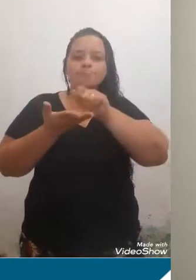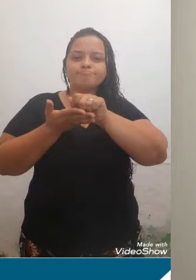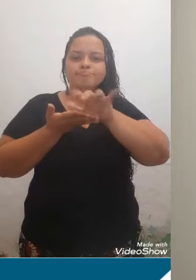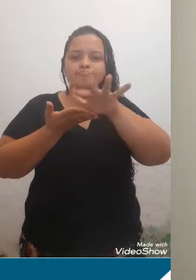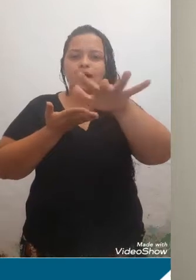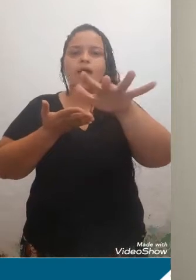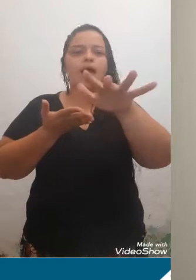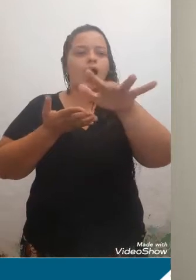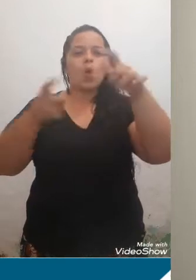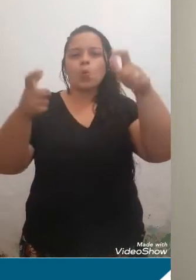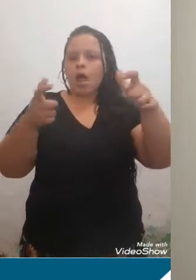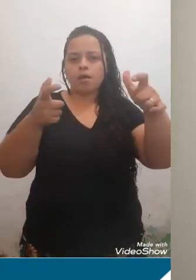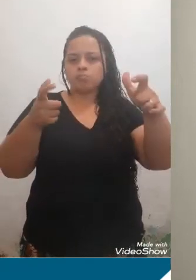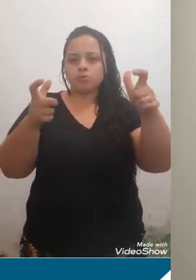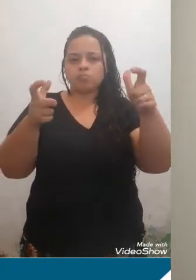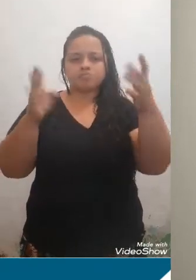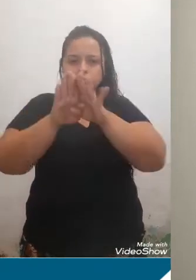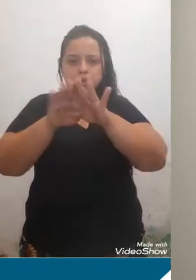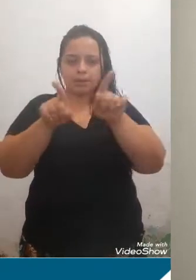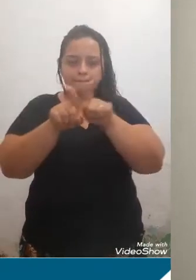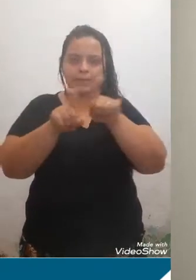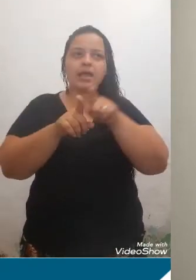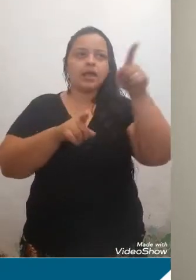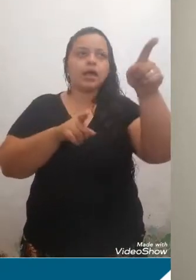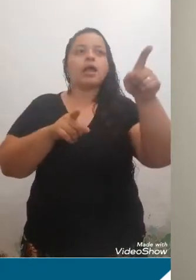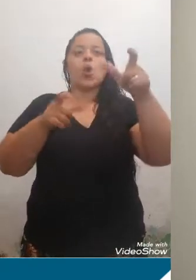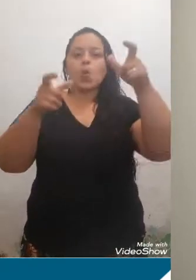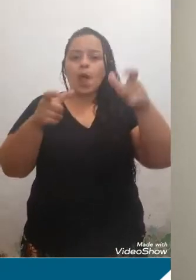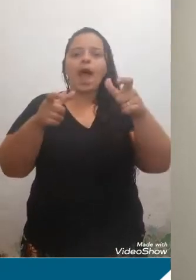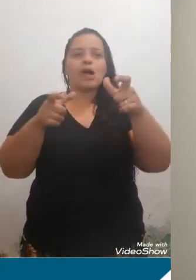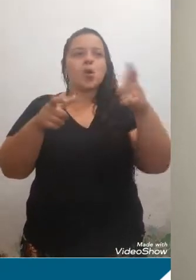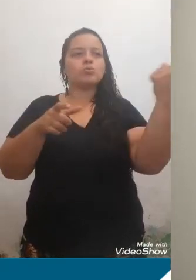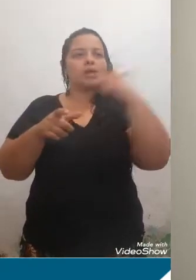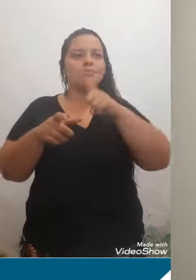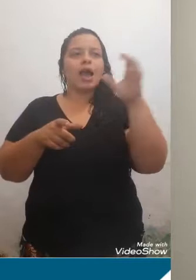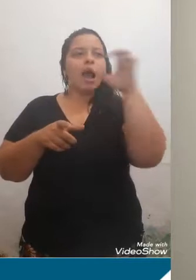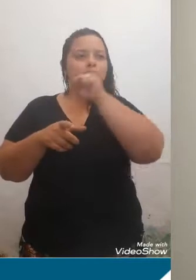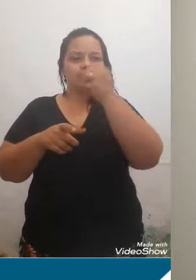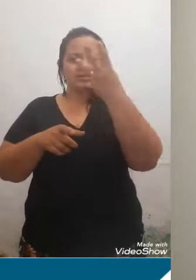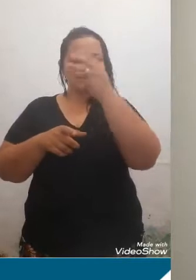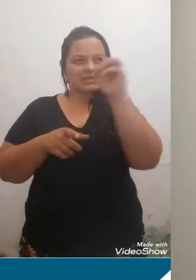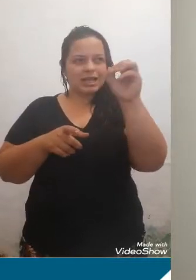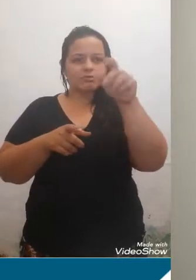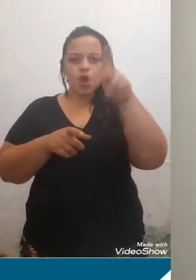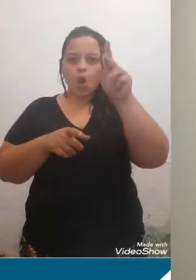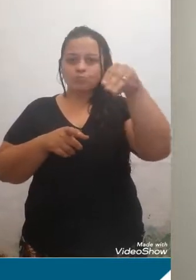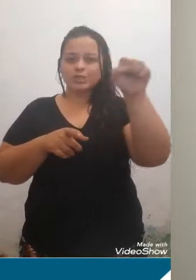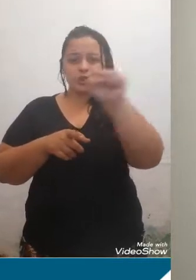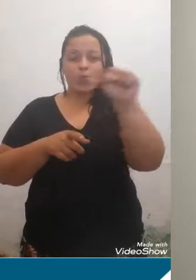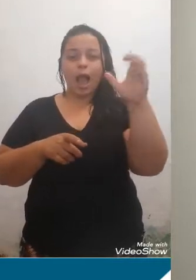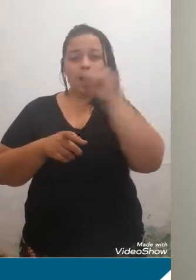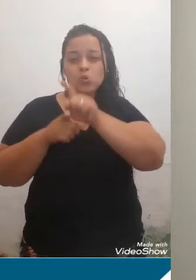sendo, pode se propagar até mesmo no vácuo. Sua velocidade no vácuo é de aproximadamente 300 mil km por